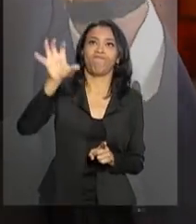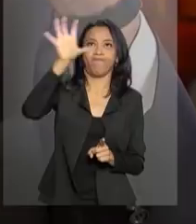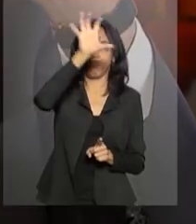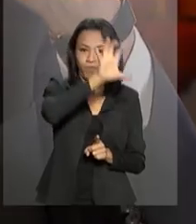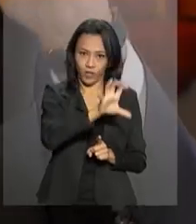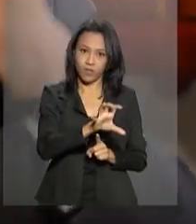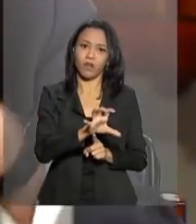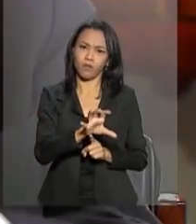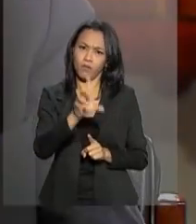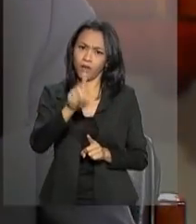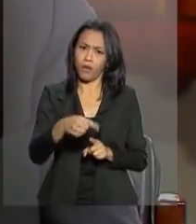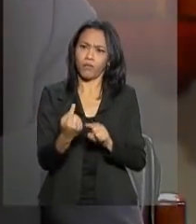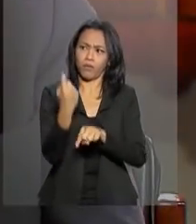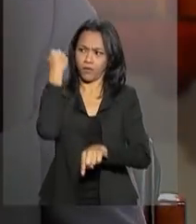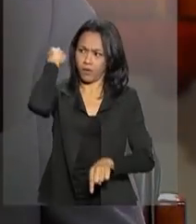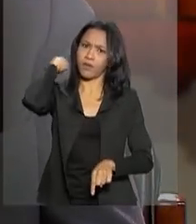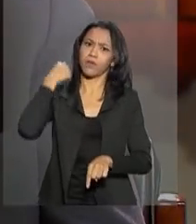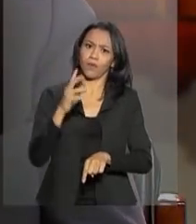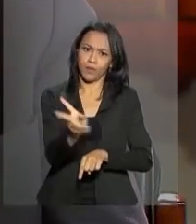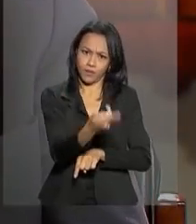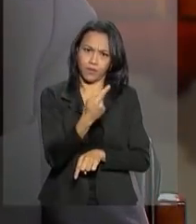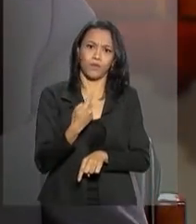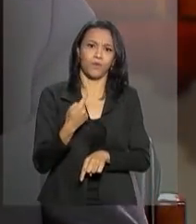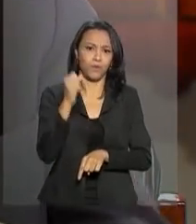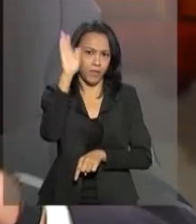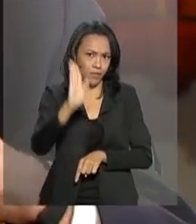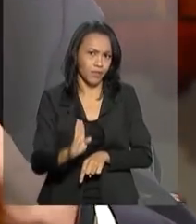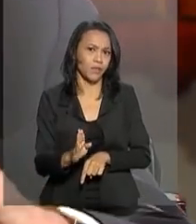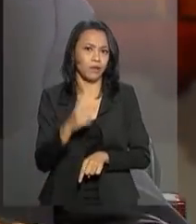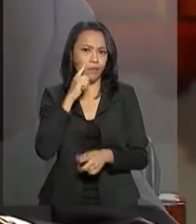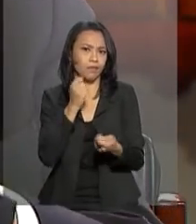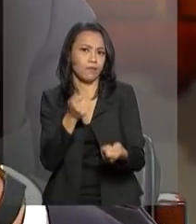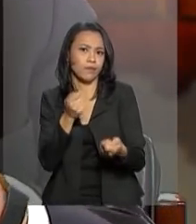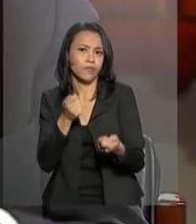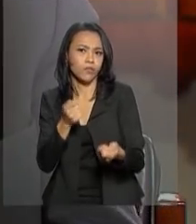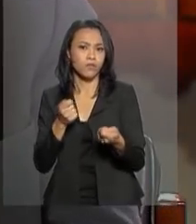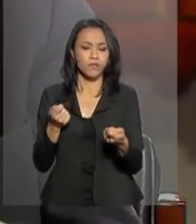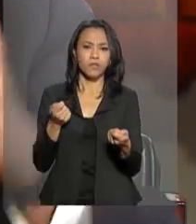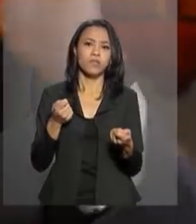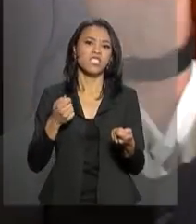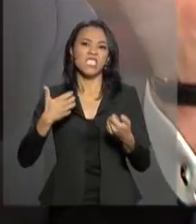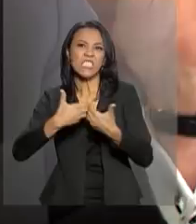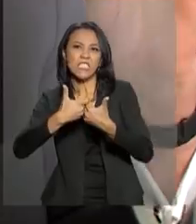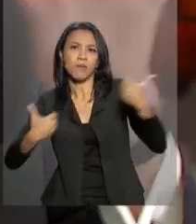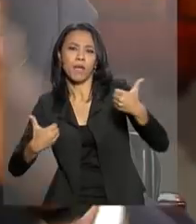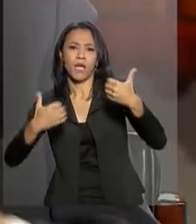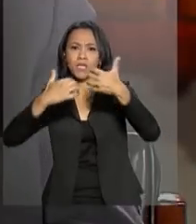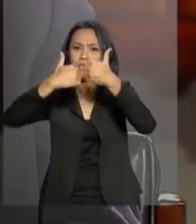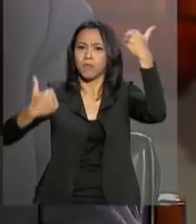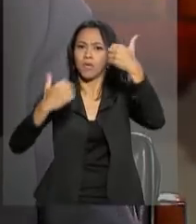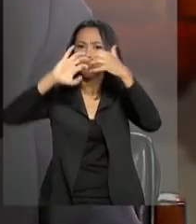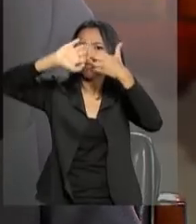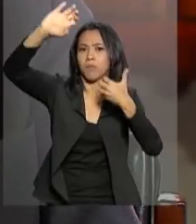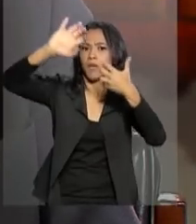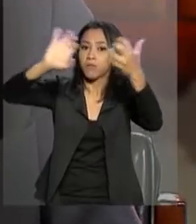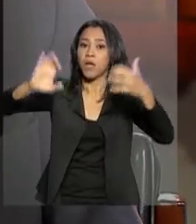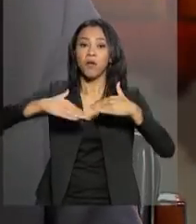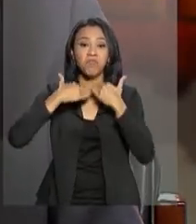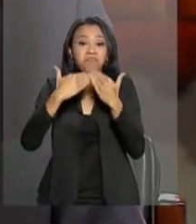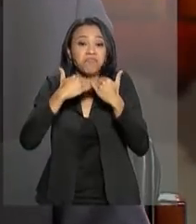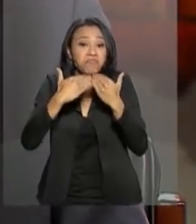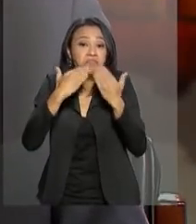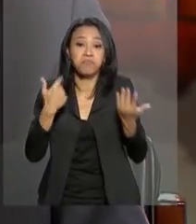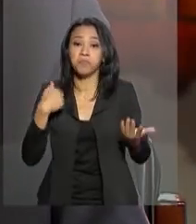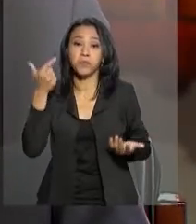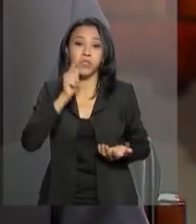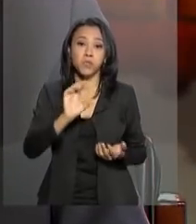de trás, né? Você sabe que houve no Brasil algumas tentativas de movimentos separatistas lá atrás, que nunca deram resultado. E